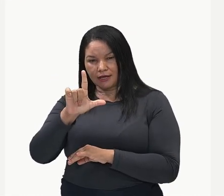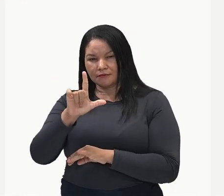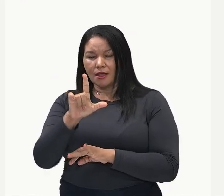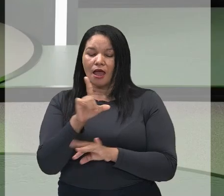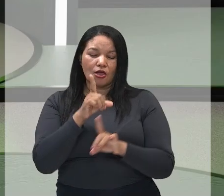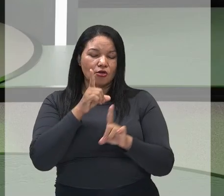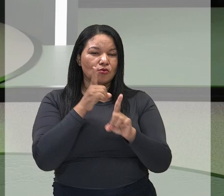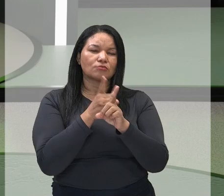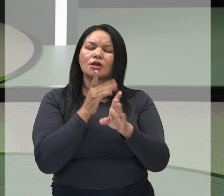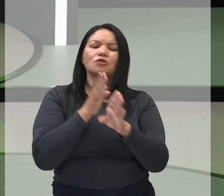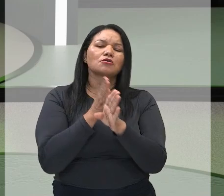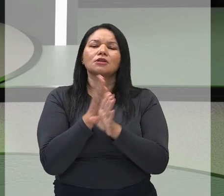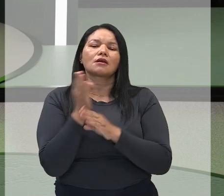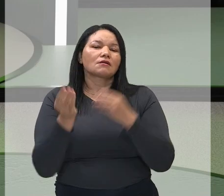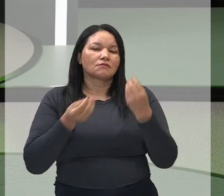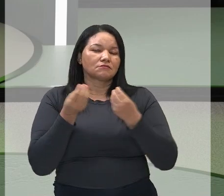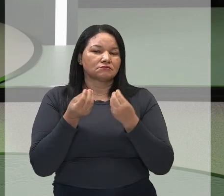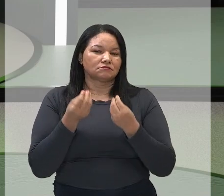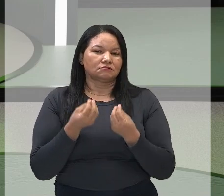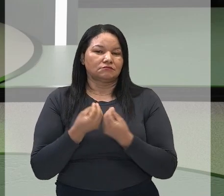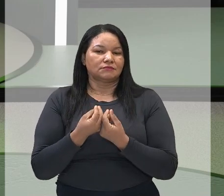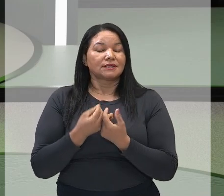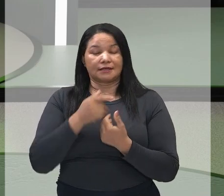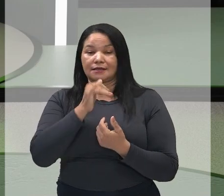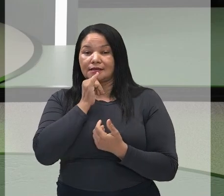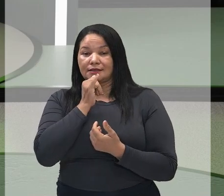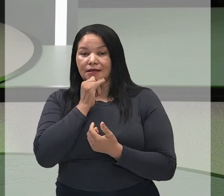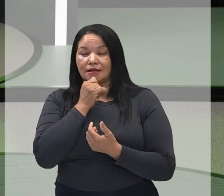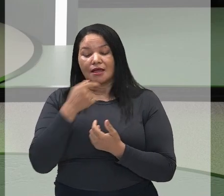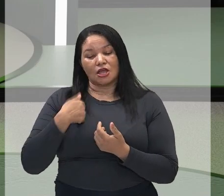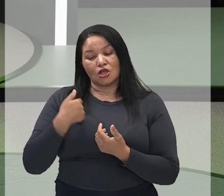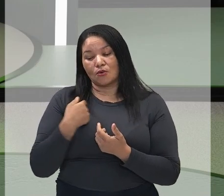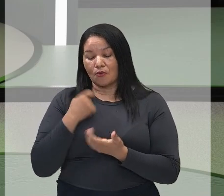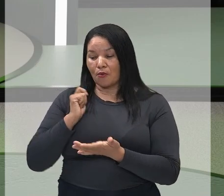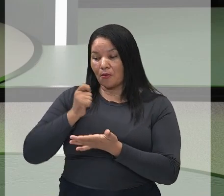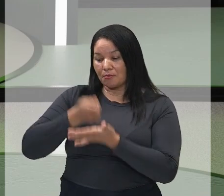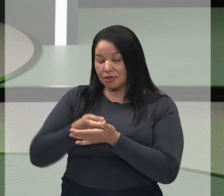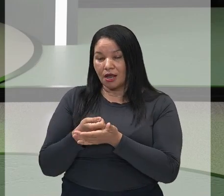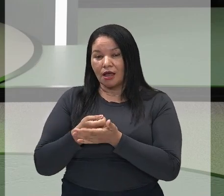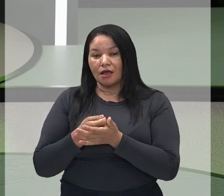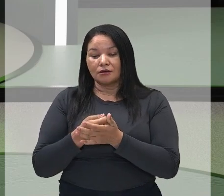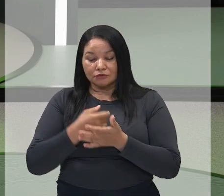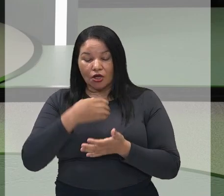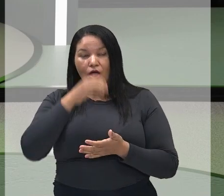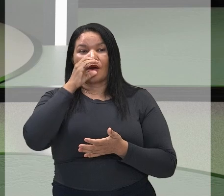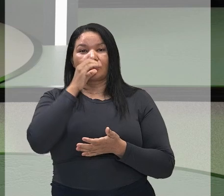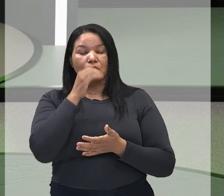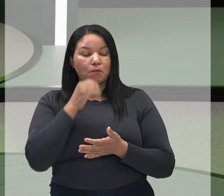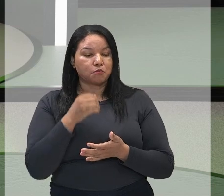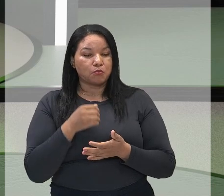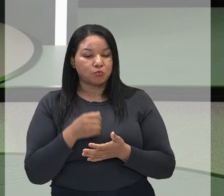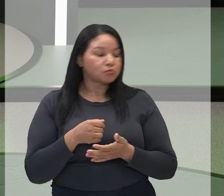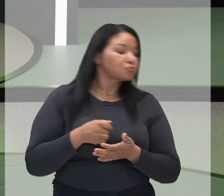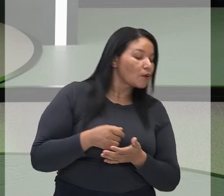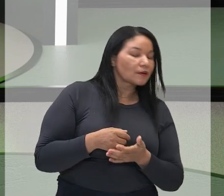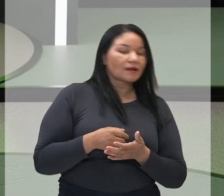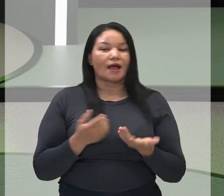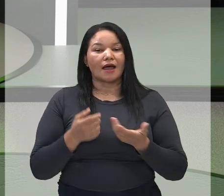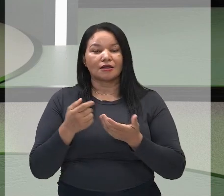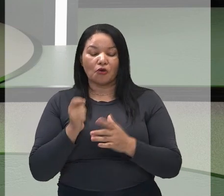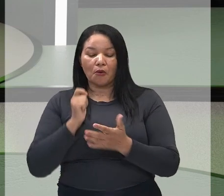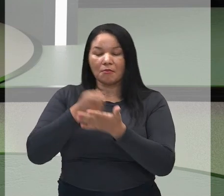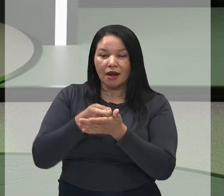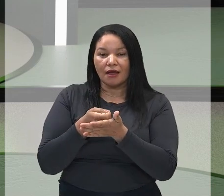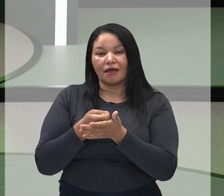ser encontrado? Né? No próprio supermercado, a pessoa vai, quer comprar um enxaguante bucal. Às vezes a gente usa enxaguante bucal, né, para